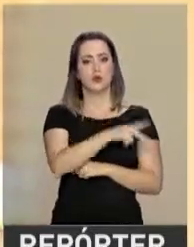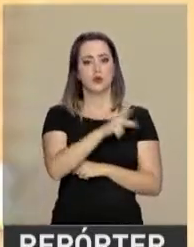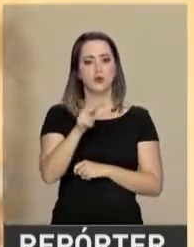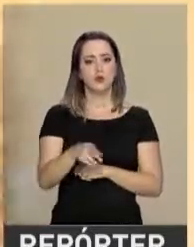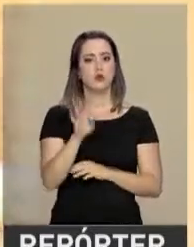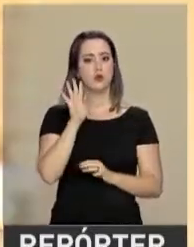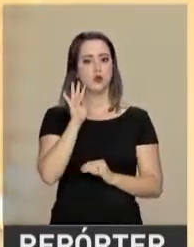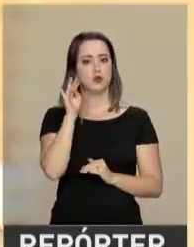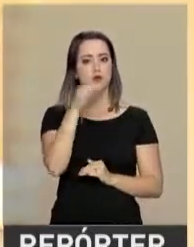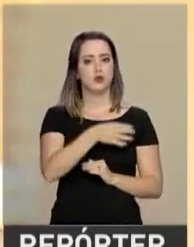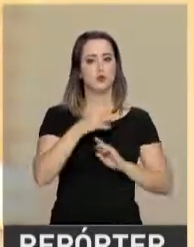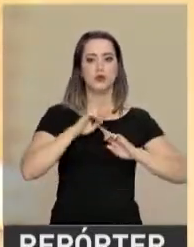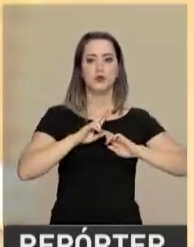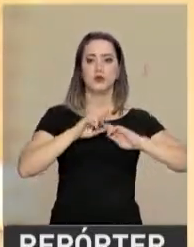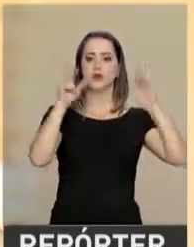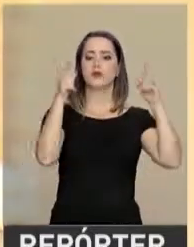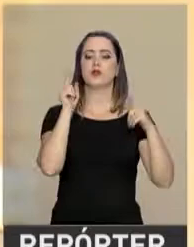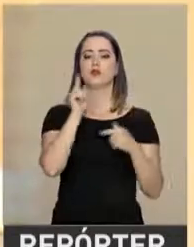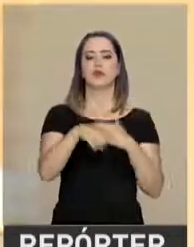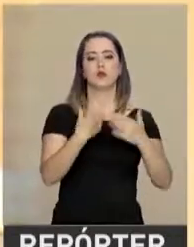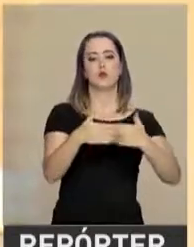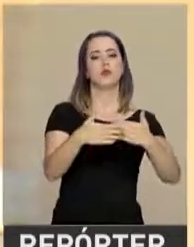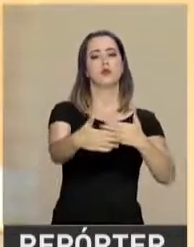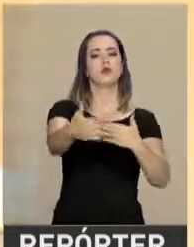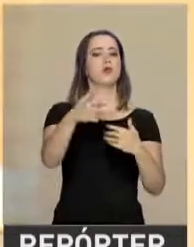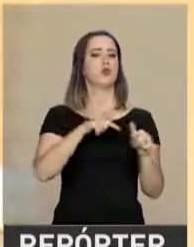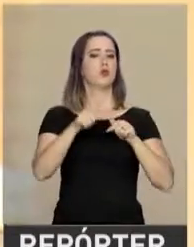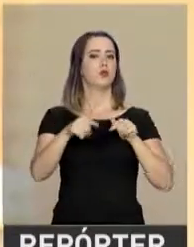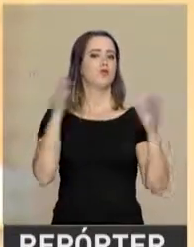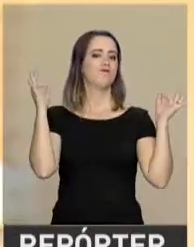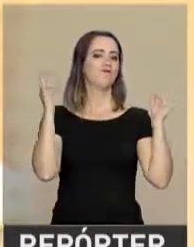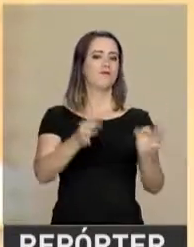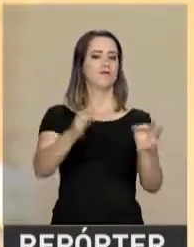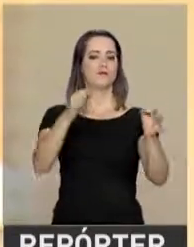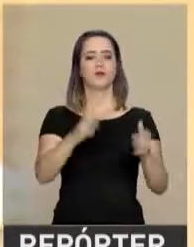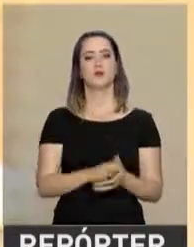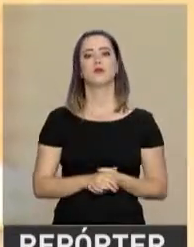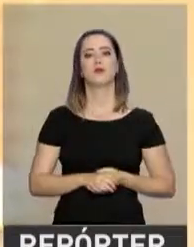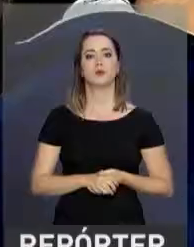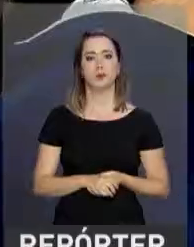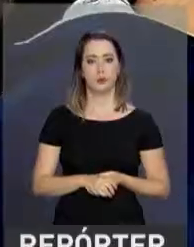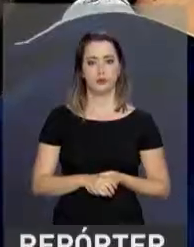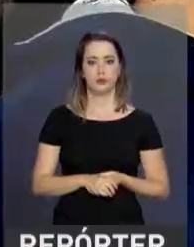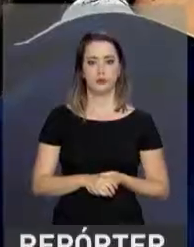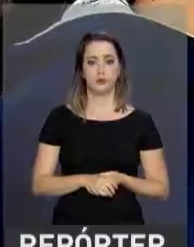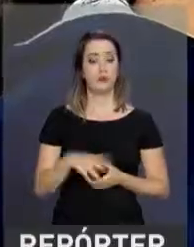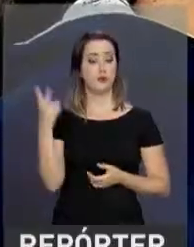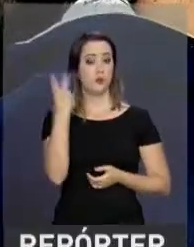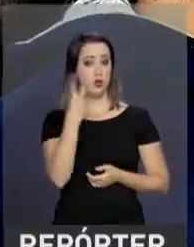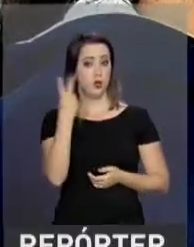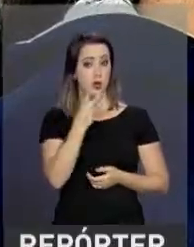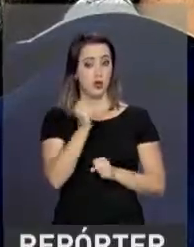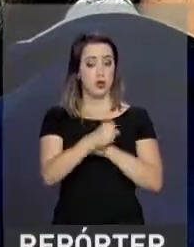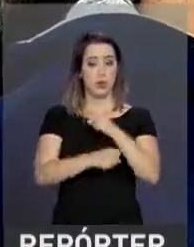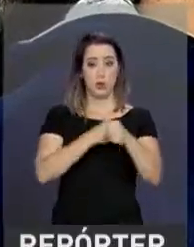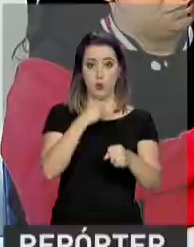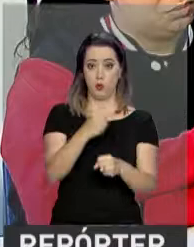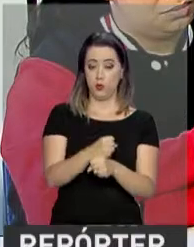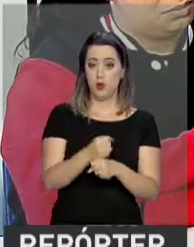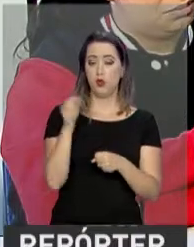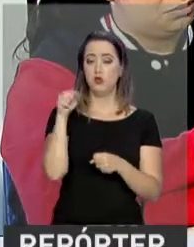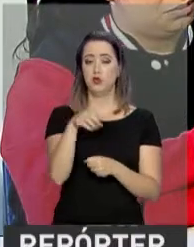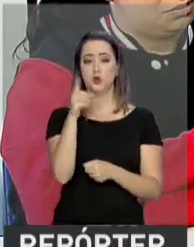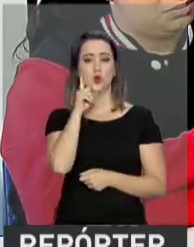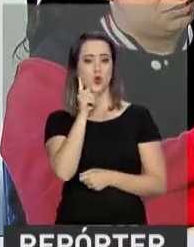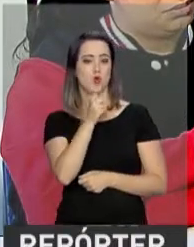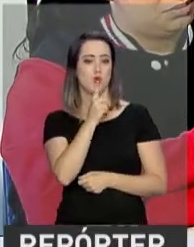observando as suas diferenças desempenha o seu papel maravilhosamente bem da sociedade pela segunda vez na história do enem os alunos